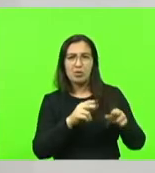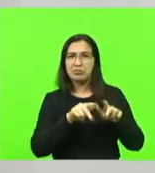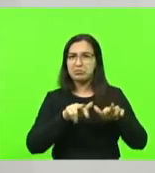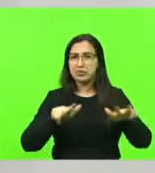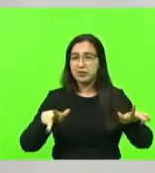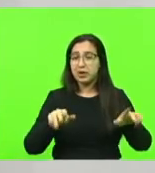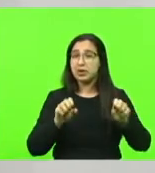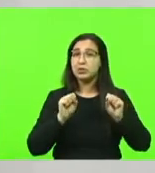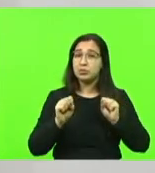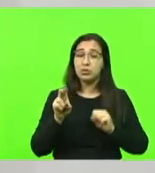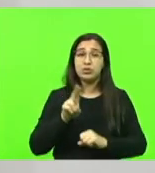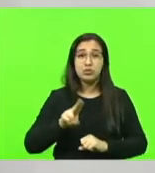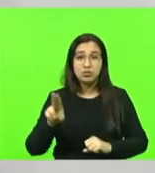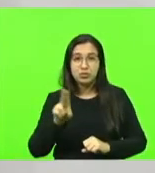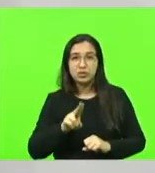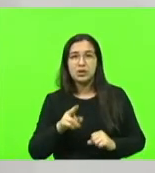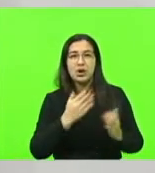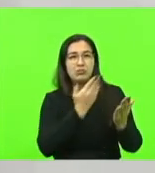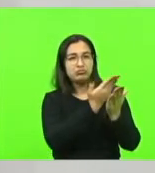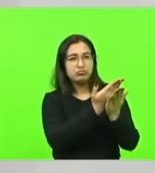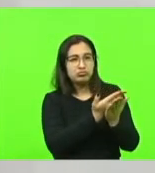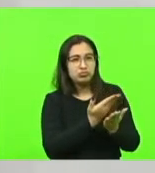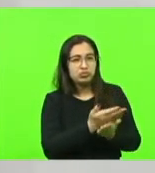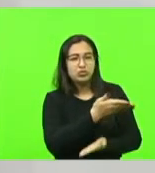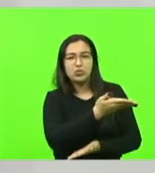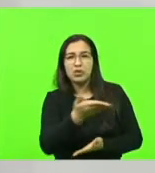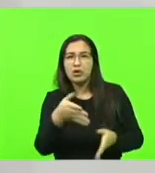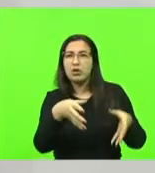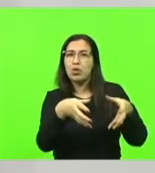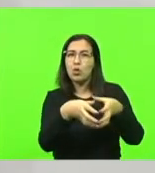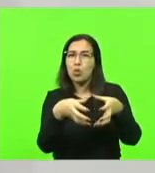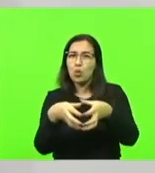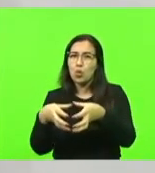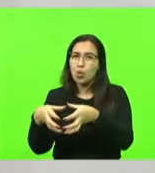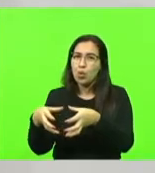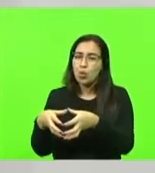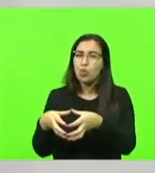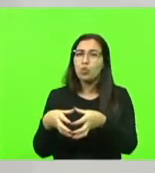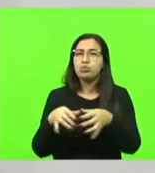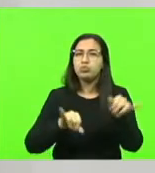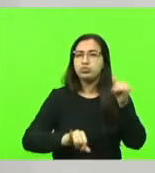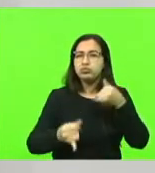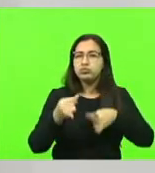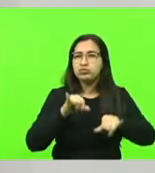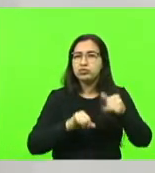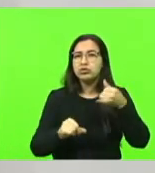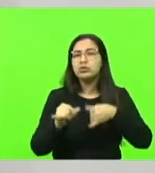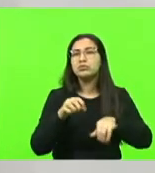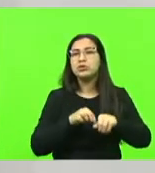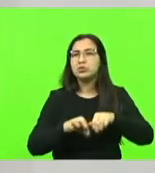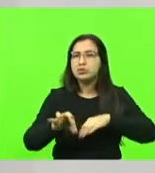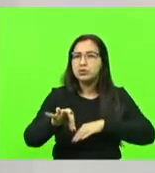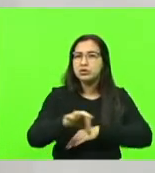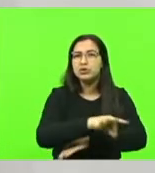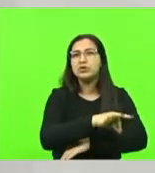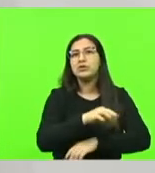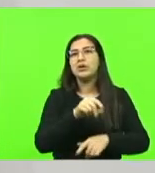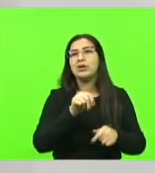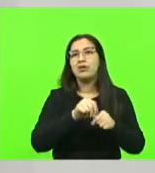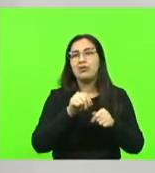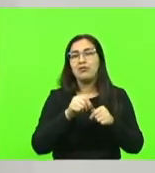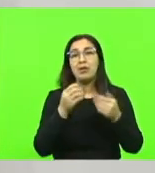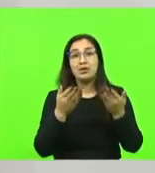com os estudos dessas equipes de químicos, engenheiros, que